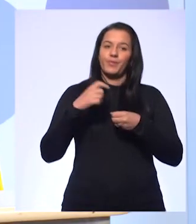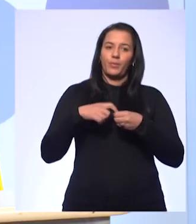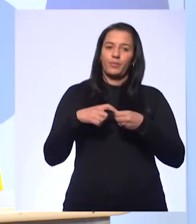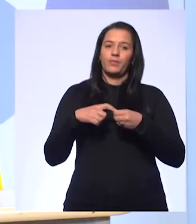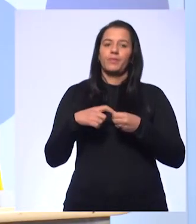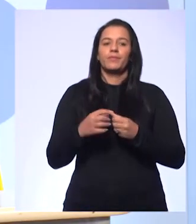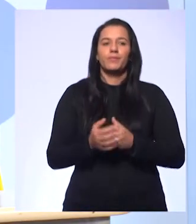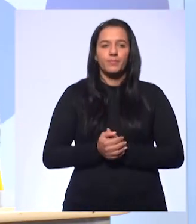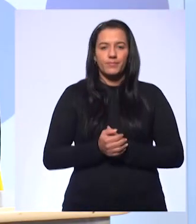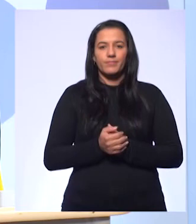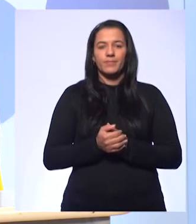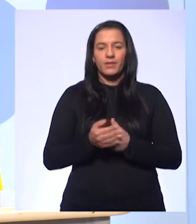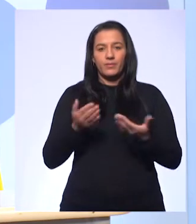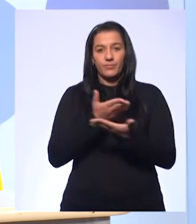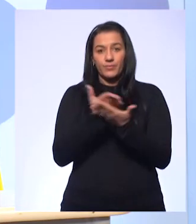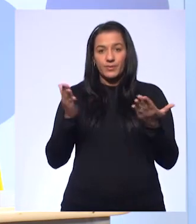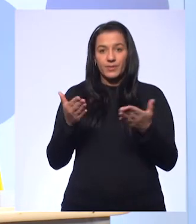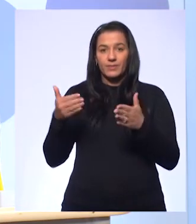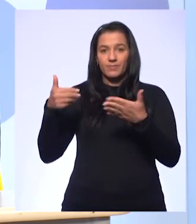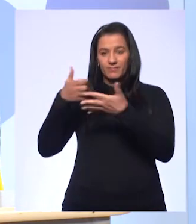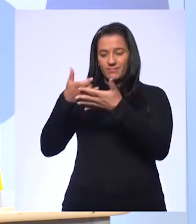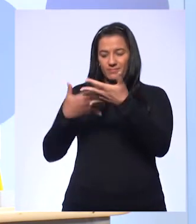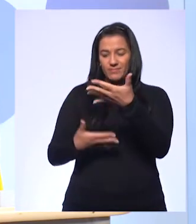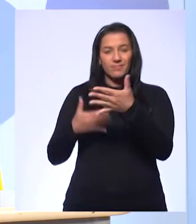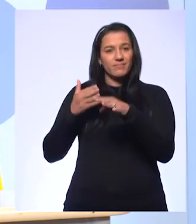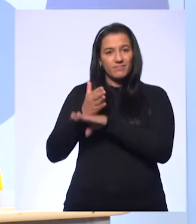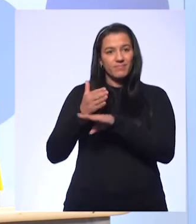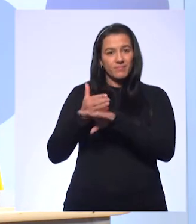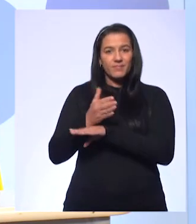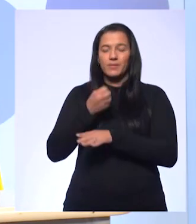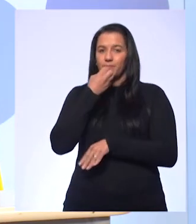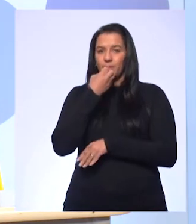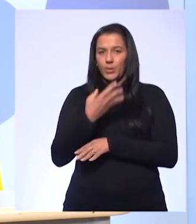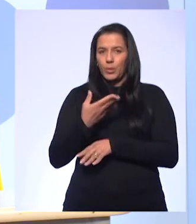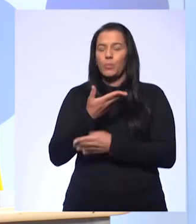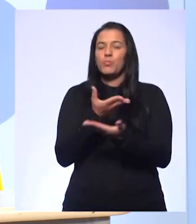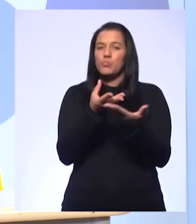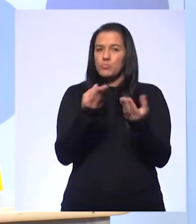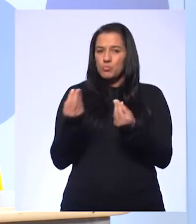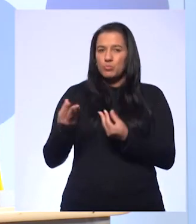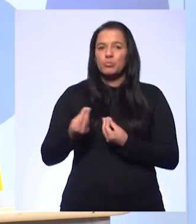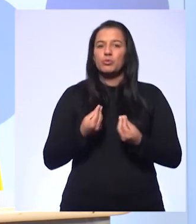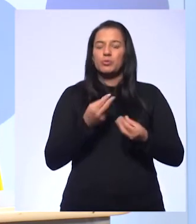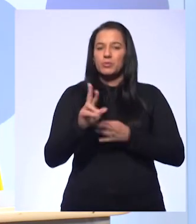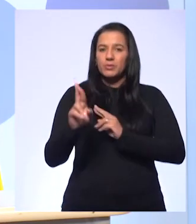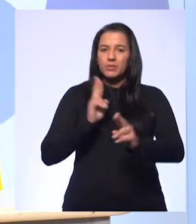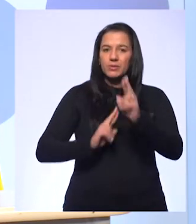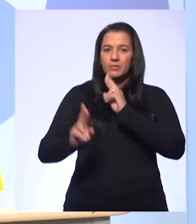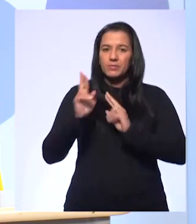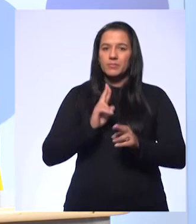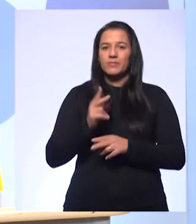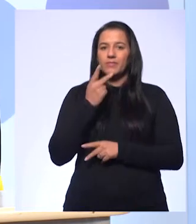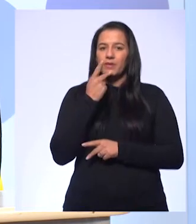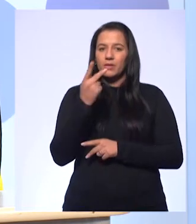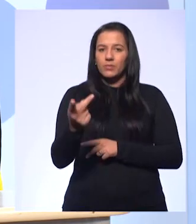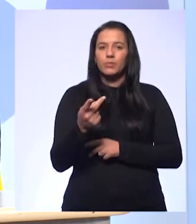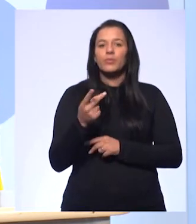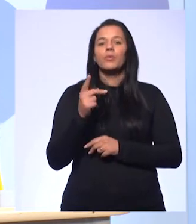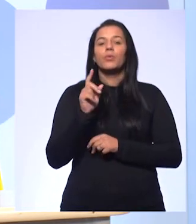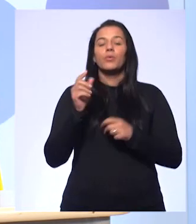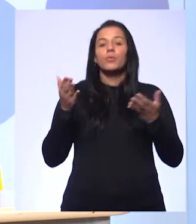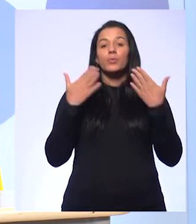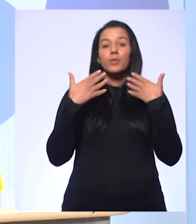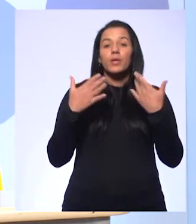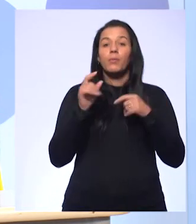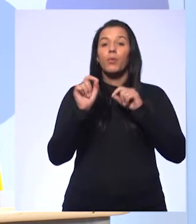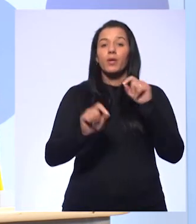voltamos daí das nossas interações. Muitos estudantes apontaram clima equatorial, né? Identificando